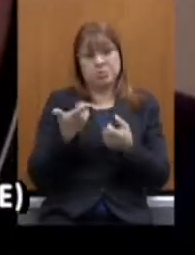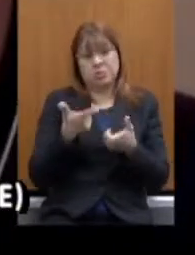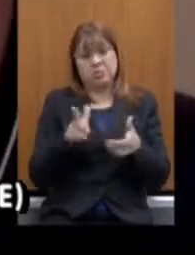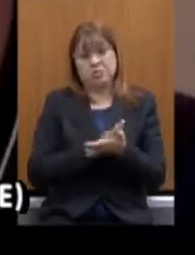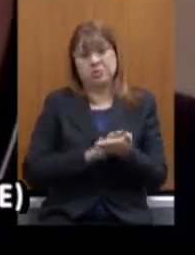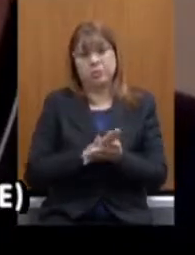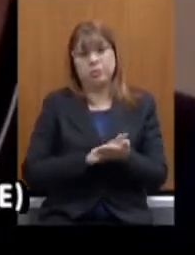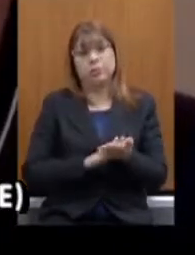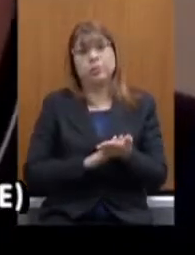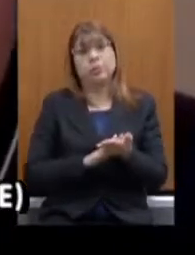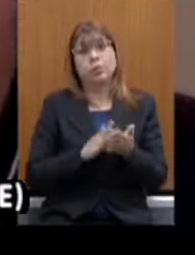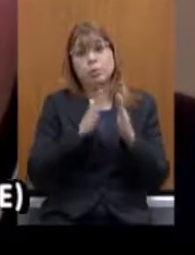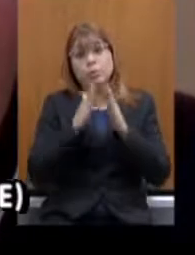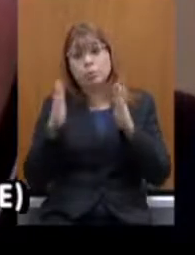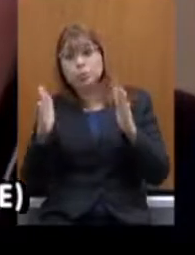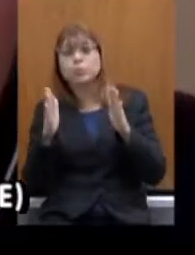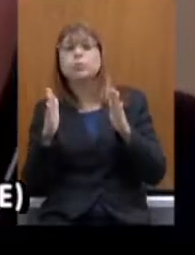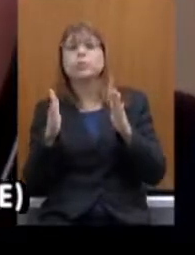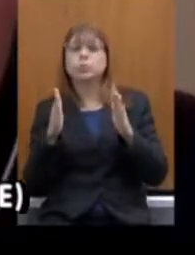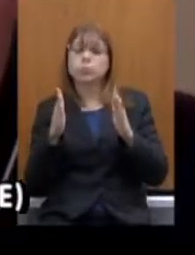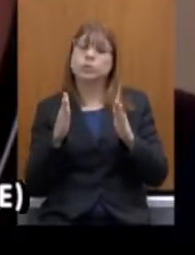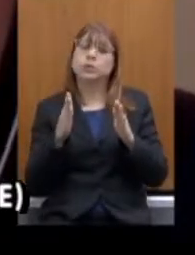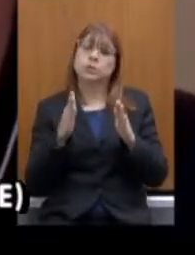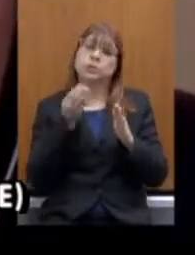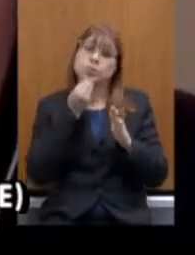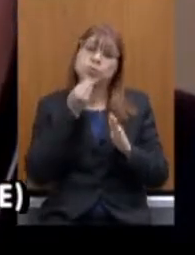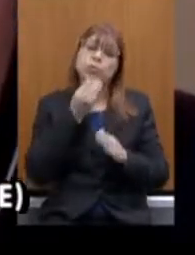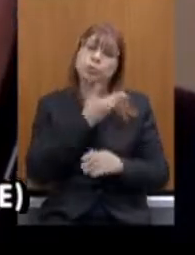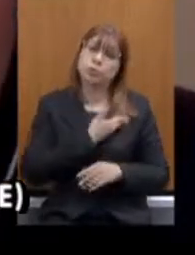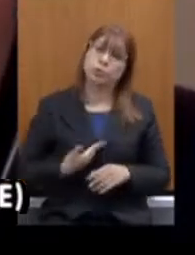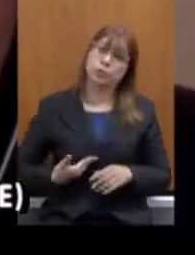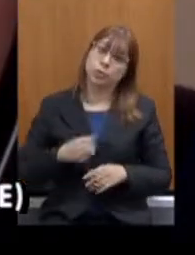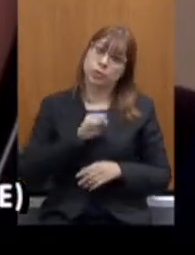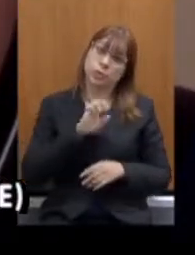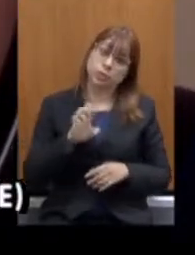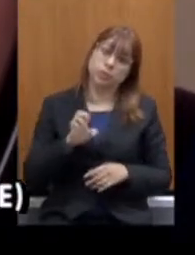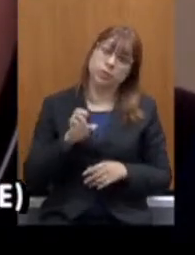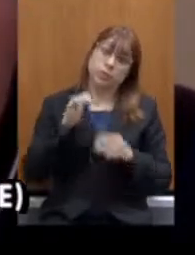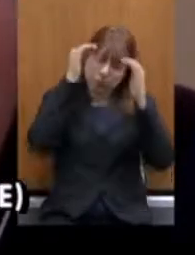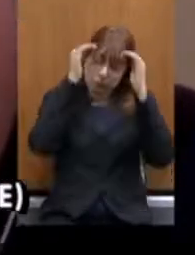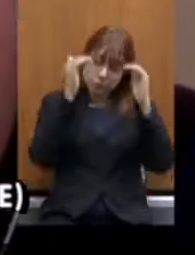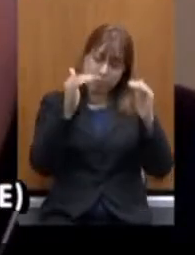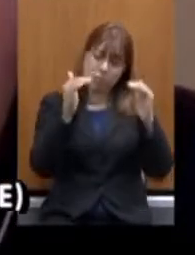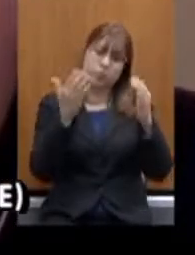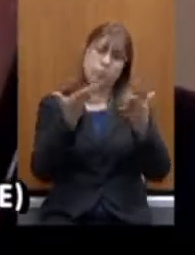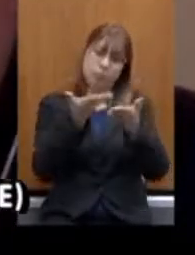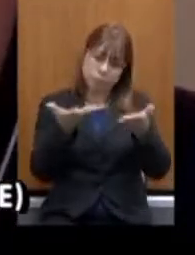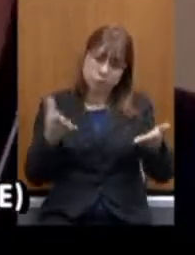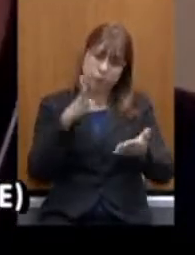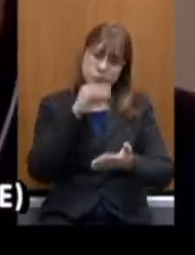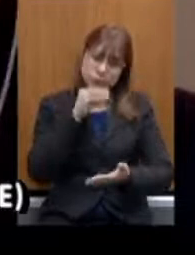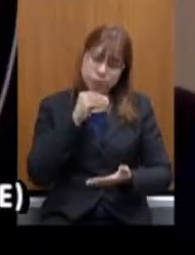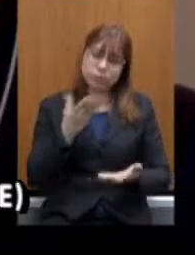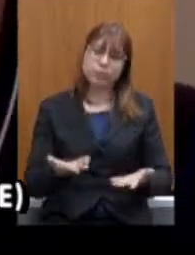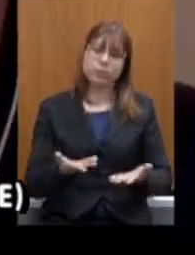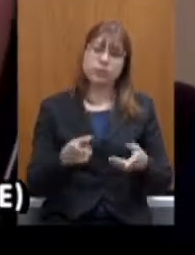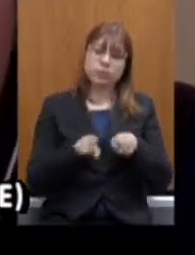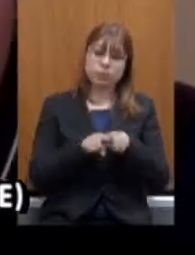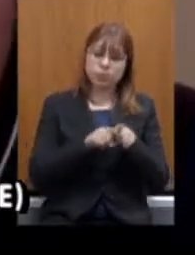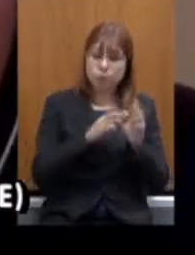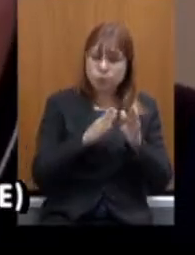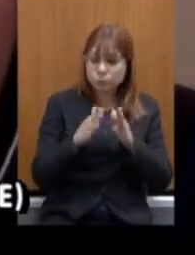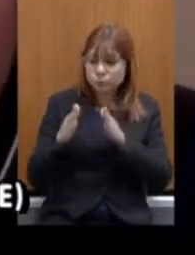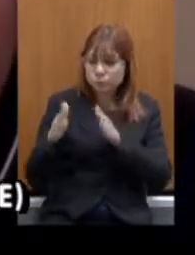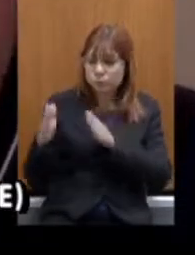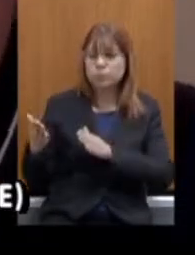prazo que o governo poderia assim se tivesse mais respeito para com os nossos servidores mais respeito para com os